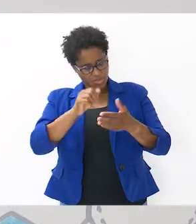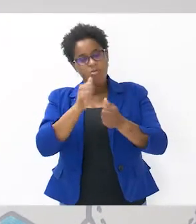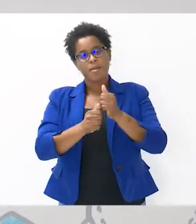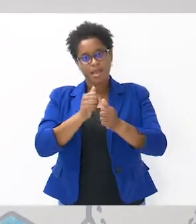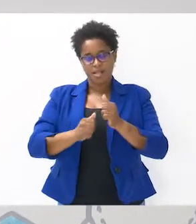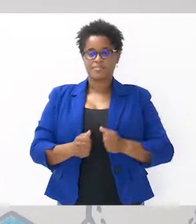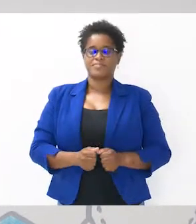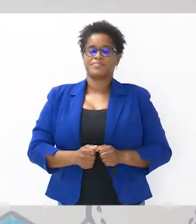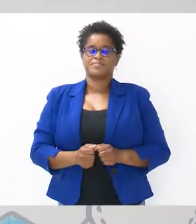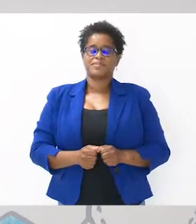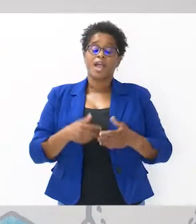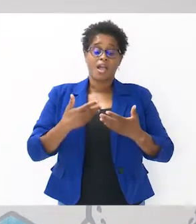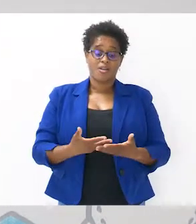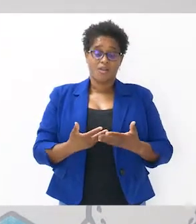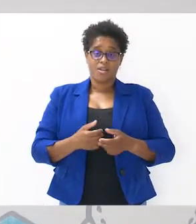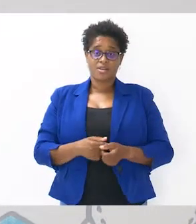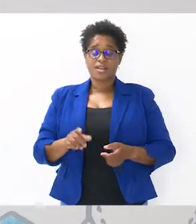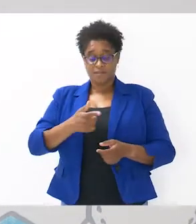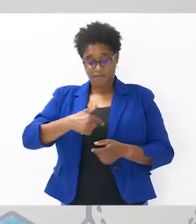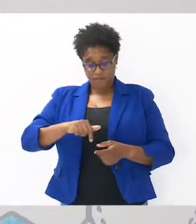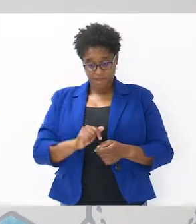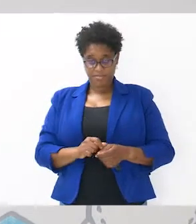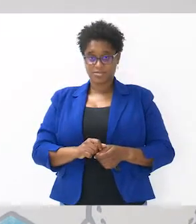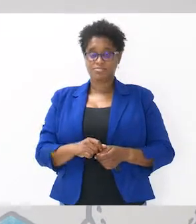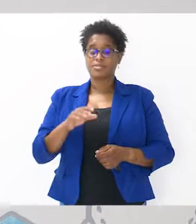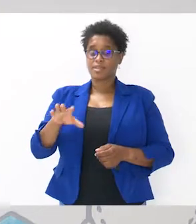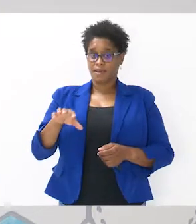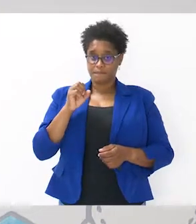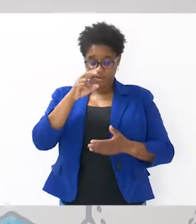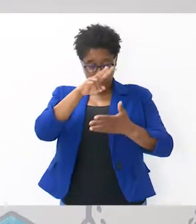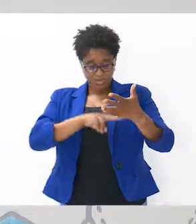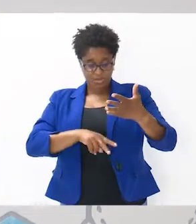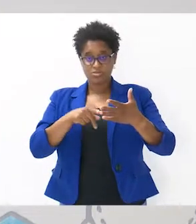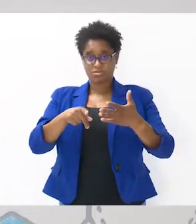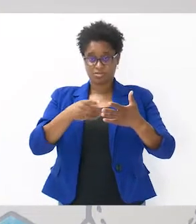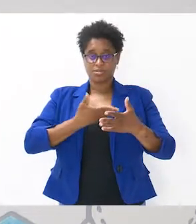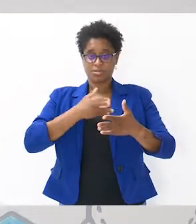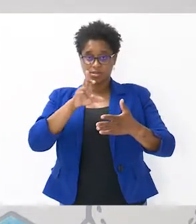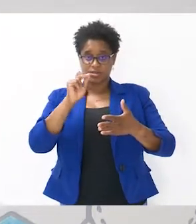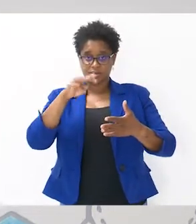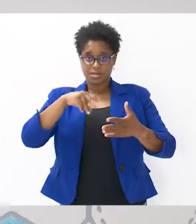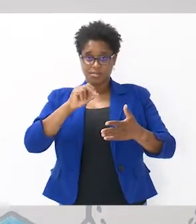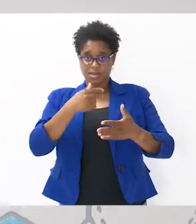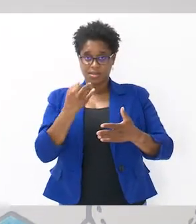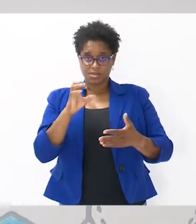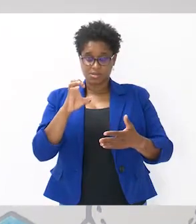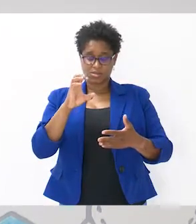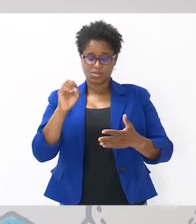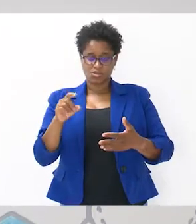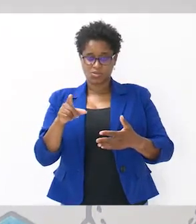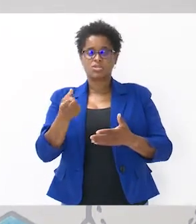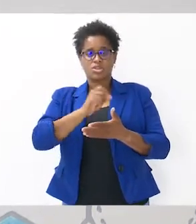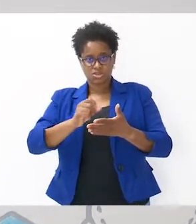papel. Agora, vamos pegar nesse texto dramático que está escrito no papel,